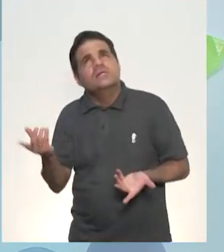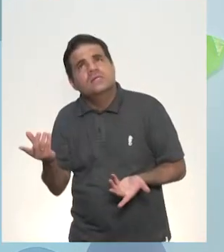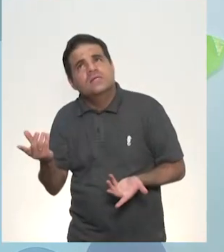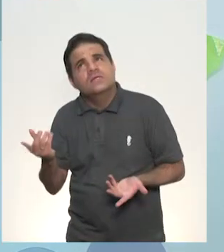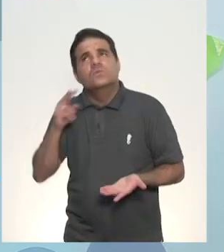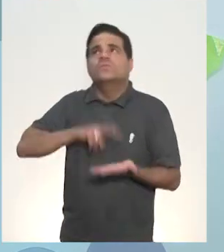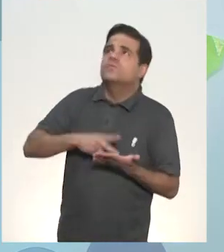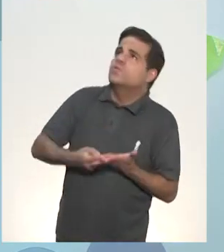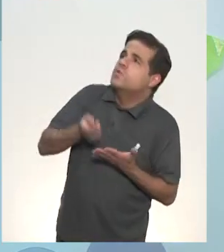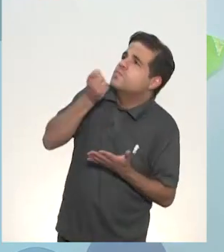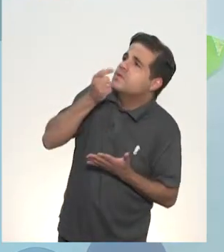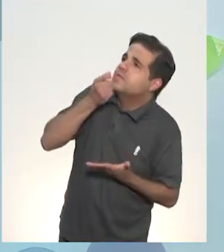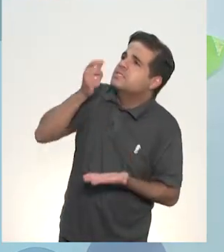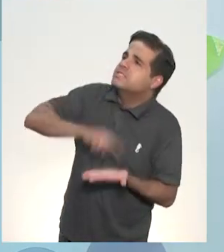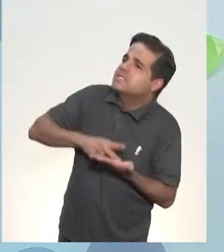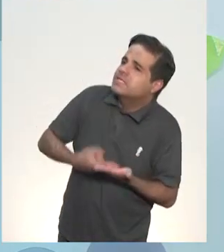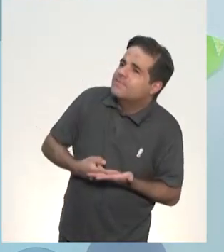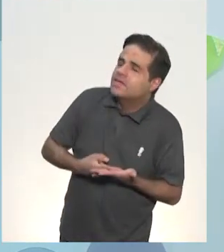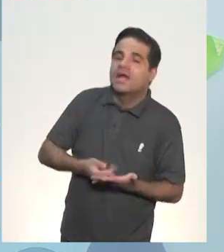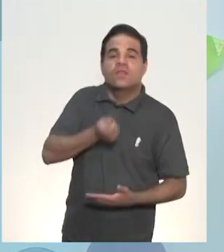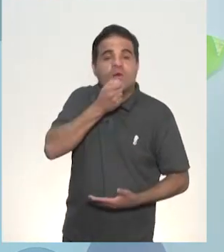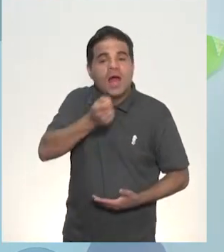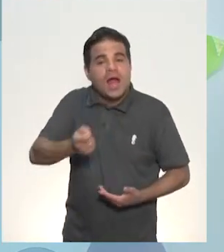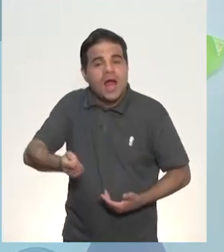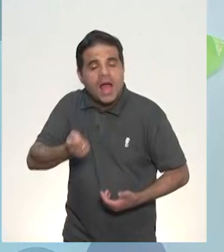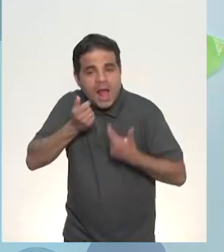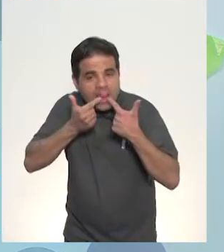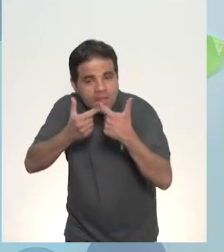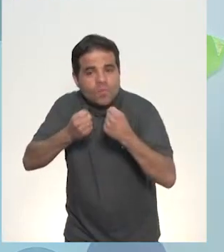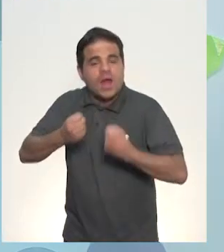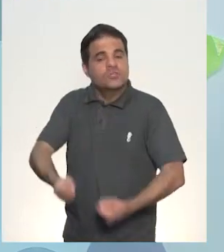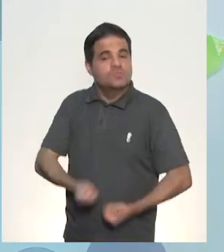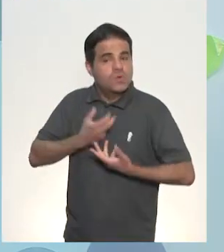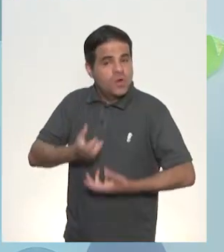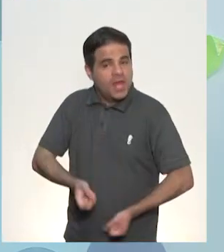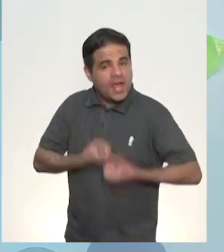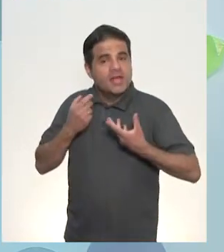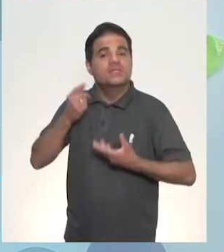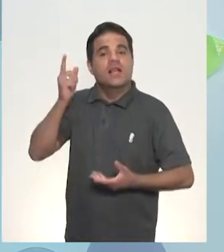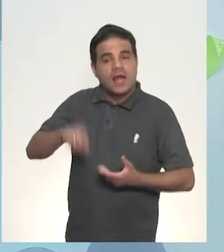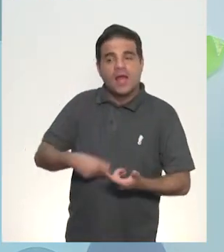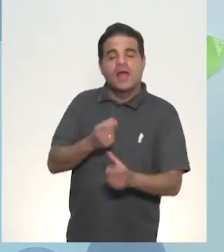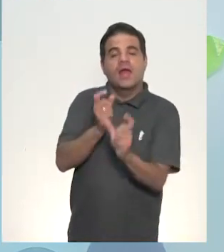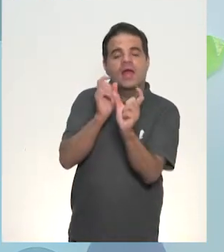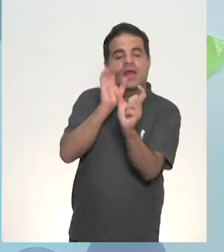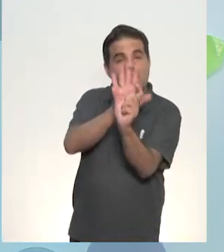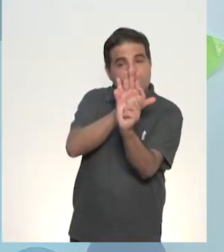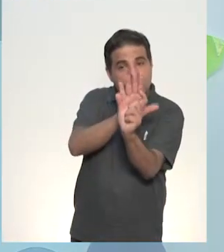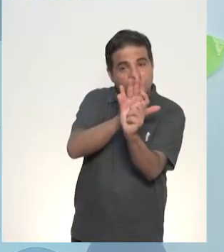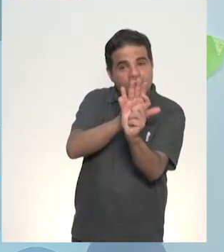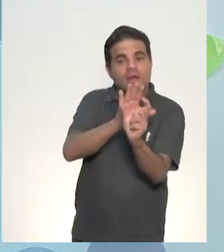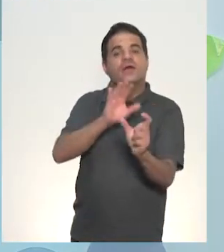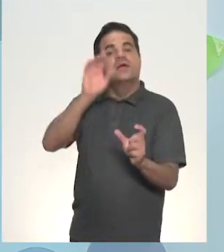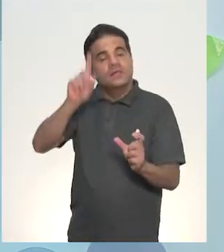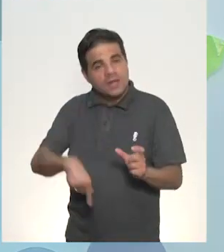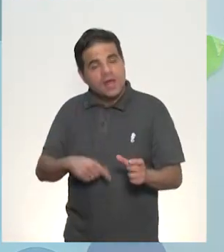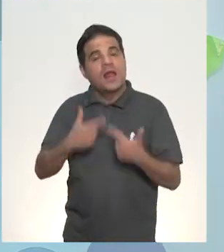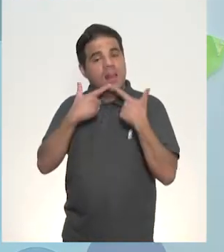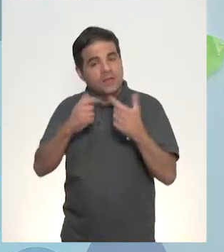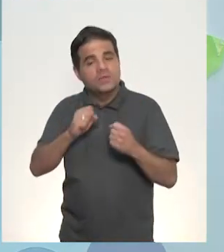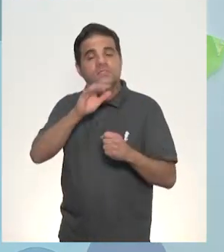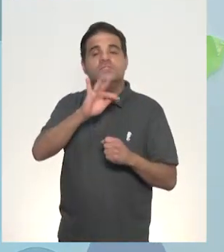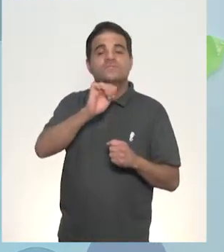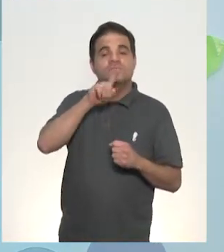comprimido significa. Então, a linguagem poética, ela é conotativa e ela é figurada.